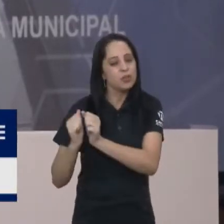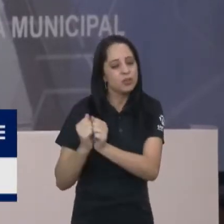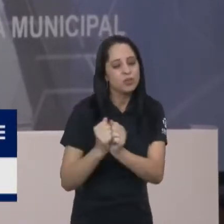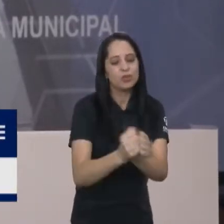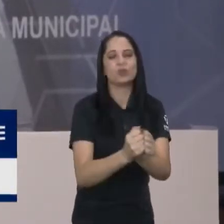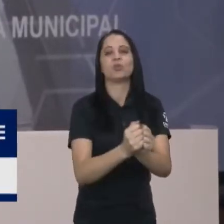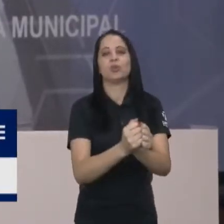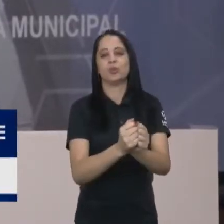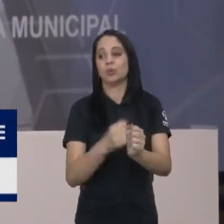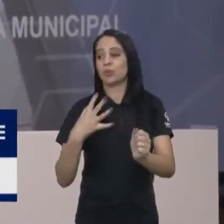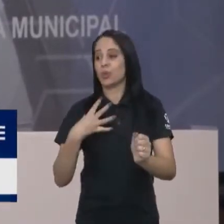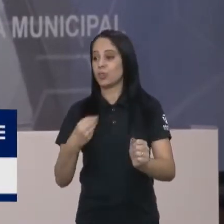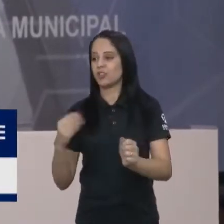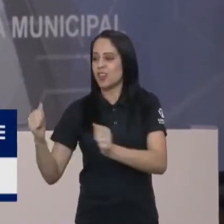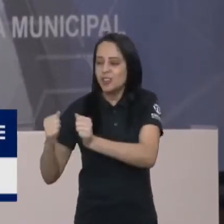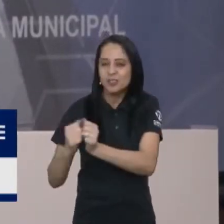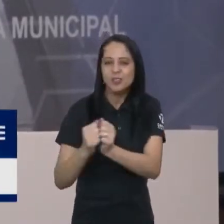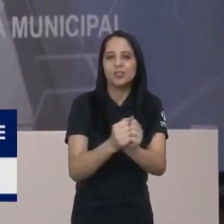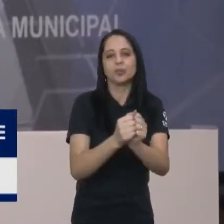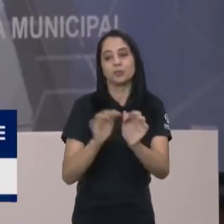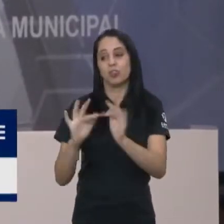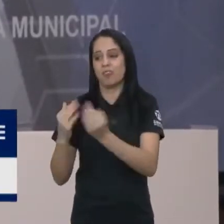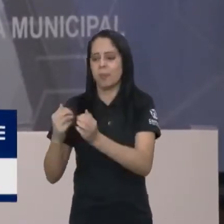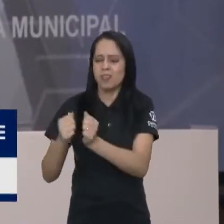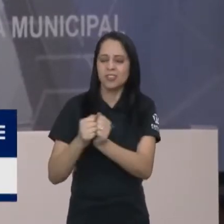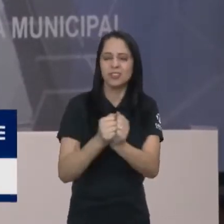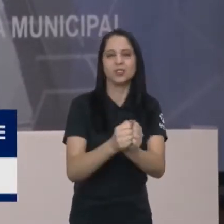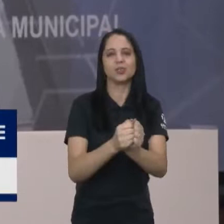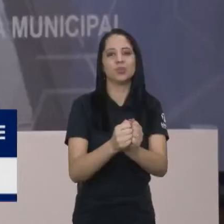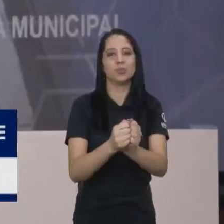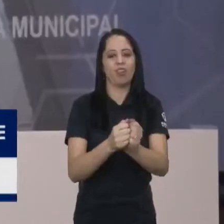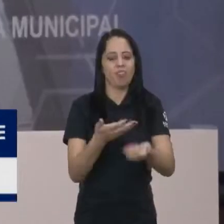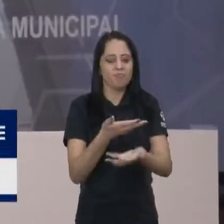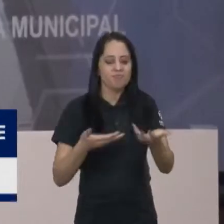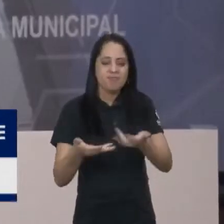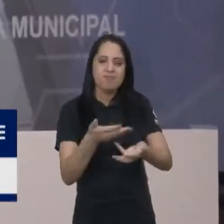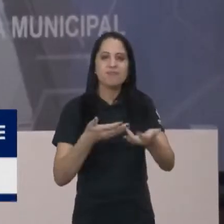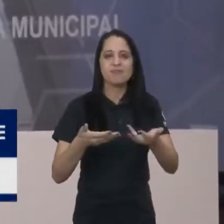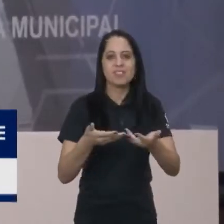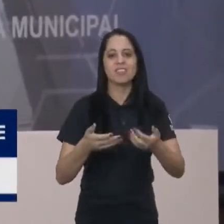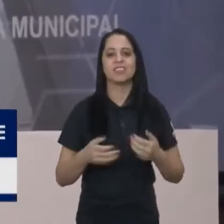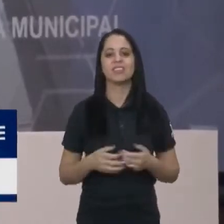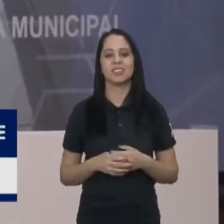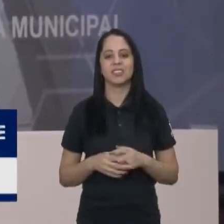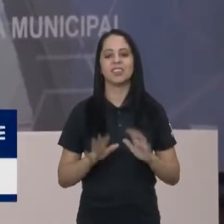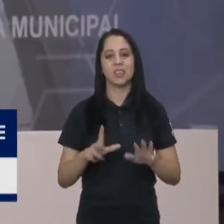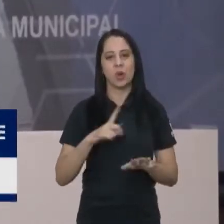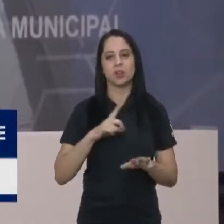todo mundo lá, o Bruno, seu primo, né? A gente curtia muito lá. Então, a gente tem uma